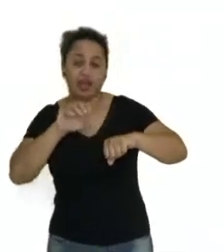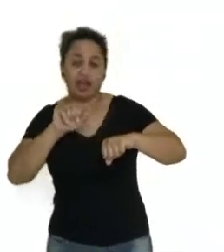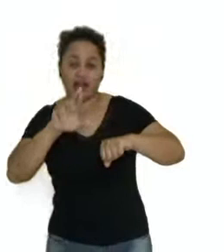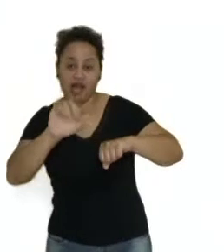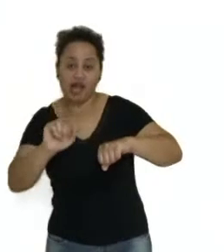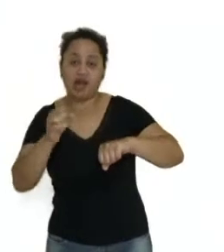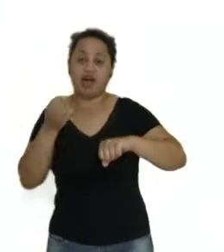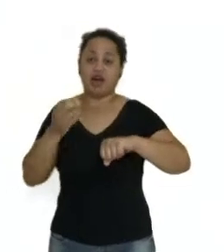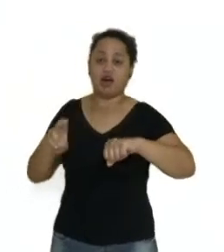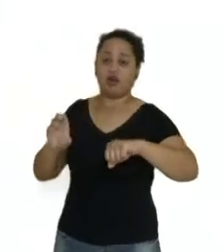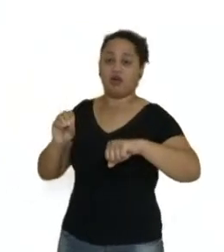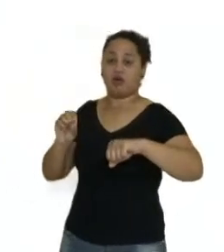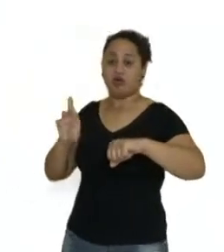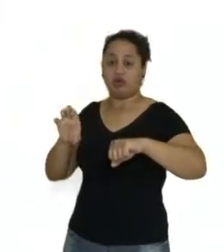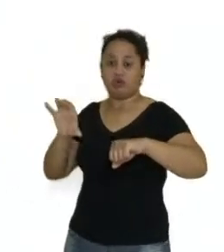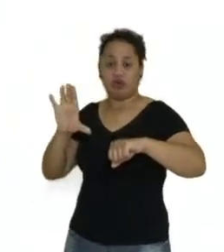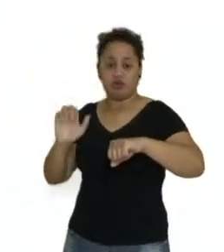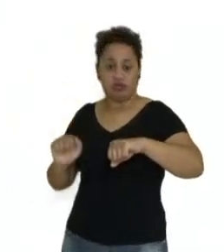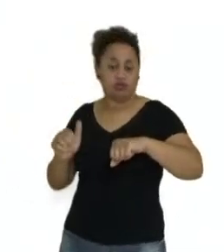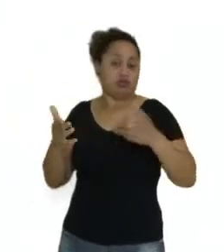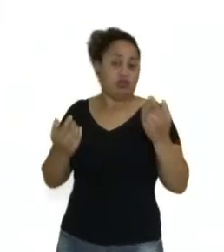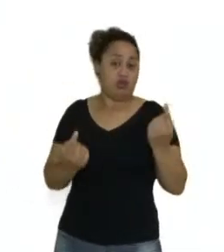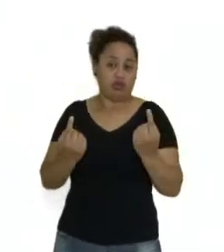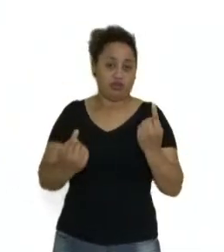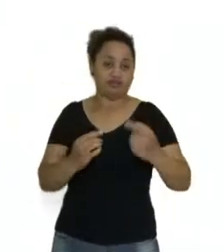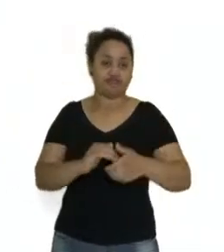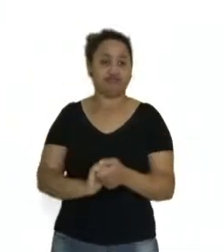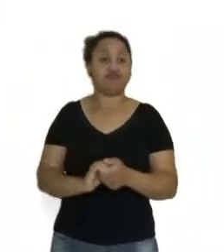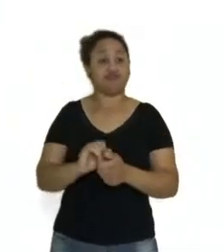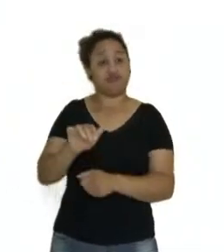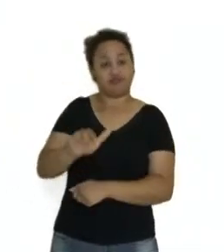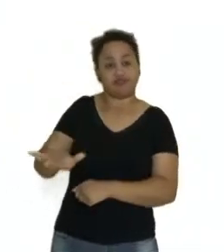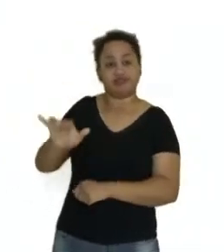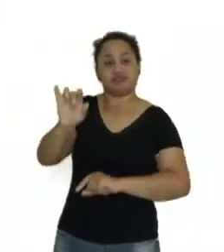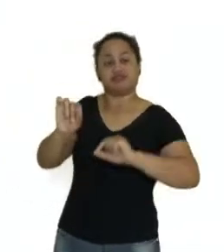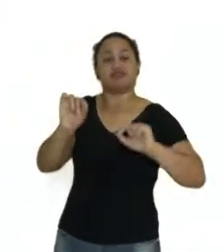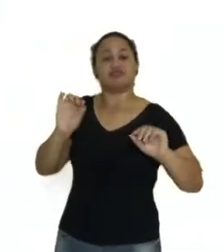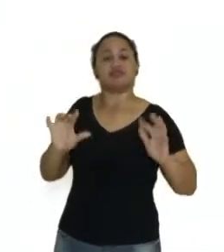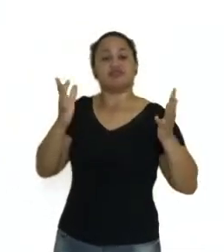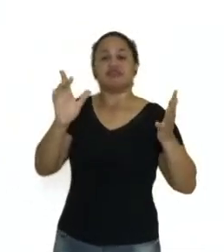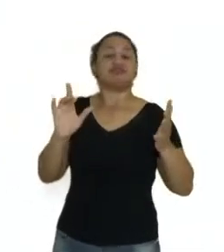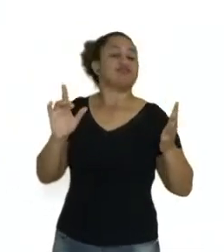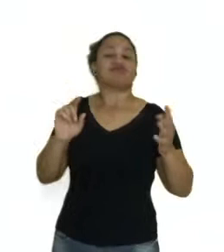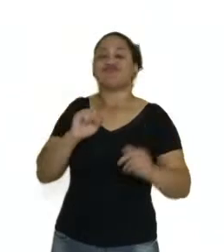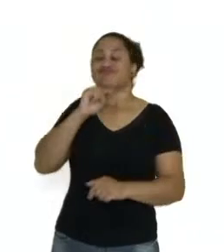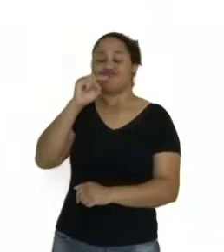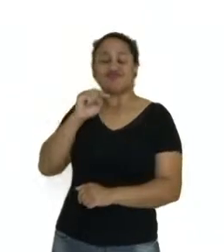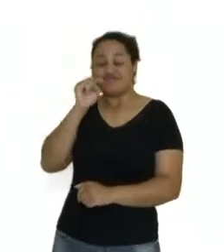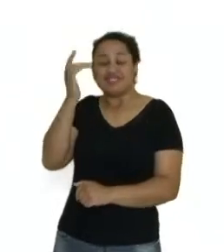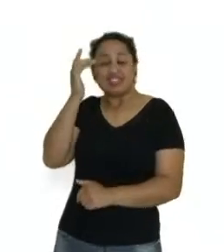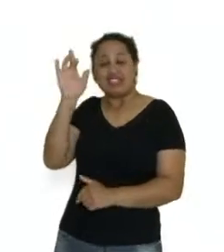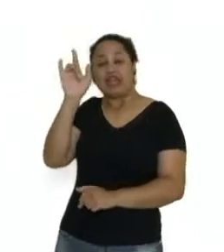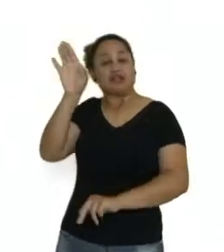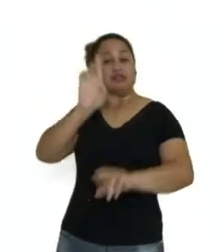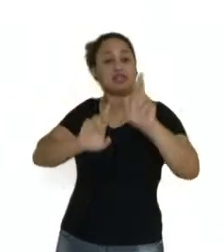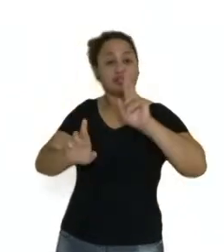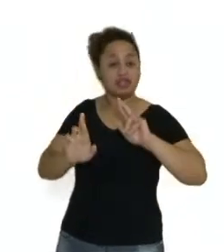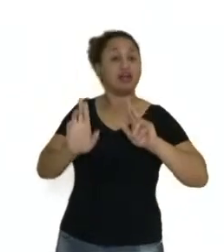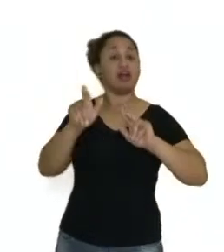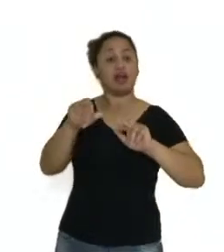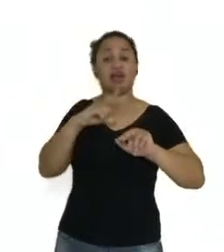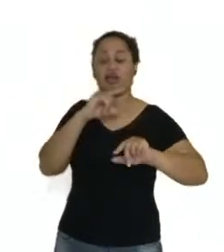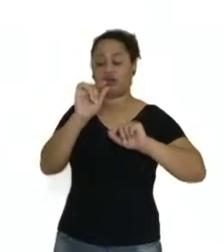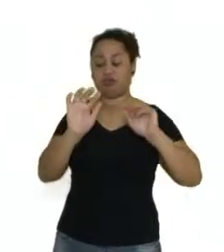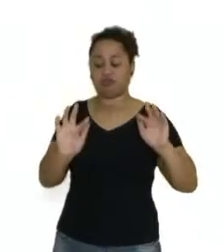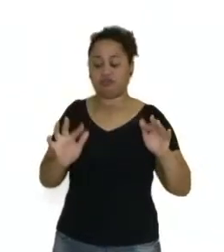será cara ou coroa, certo? Situações como essa, que não é possível prever o resultado, então